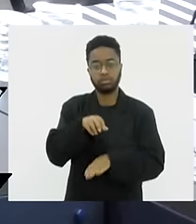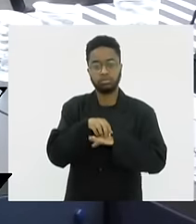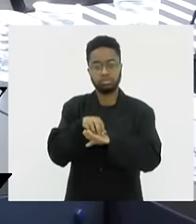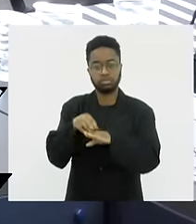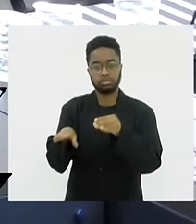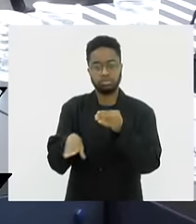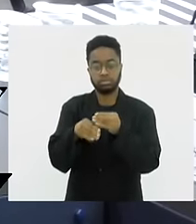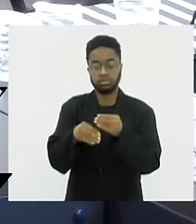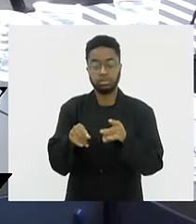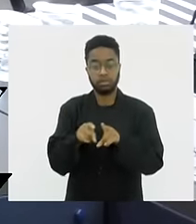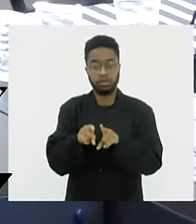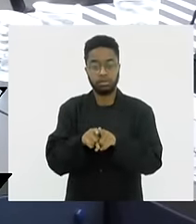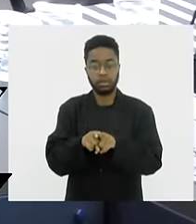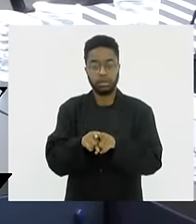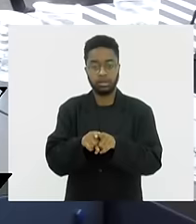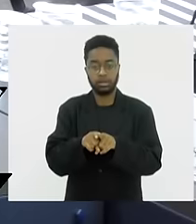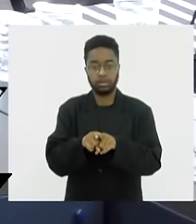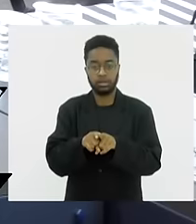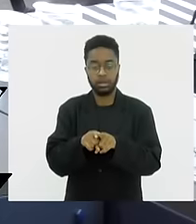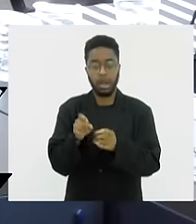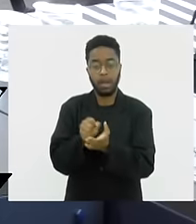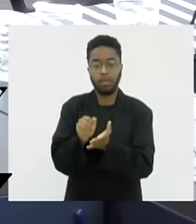E que as multas são dadas de acordo